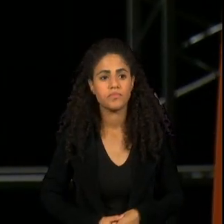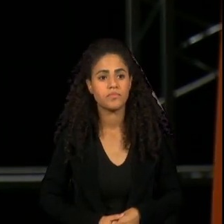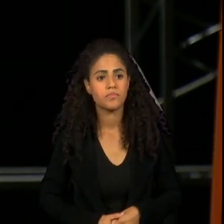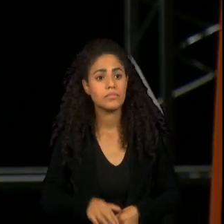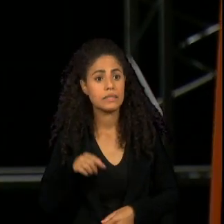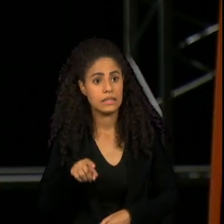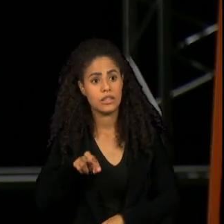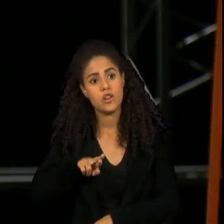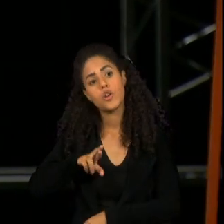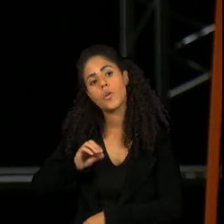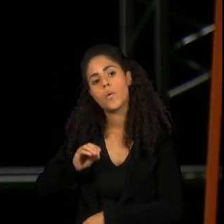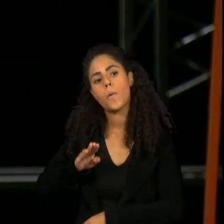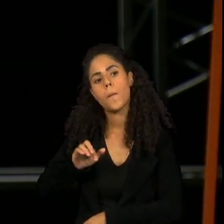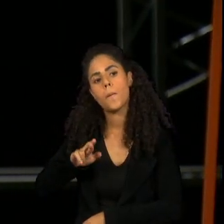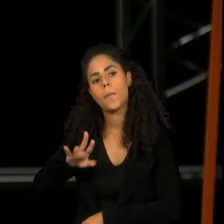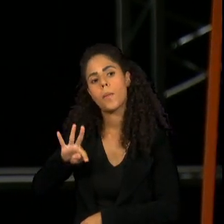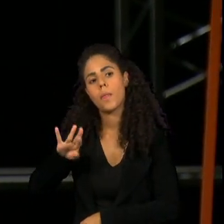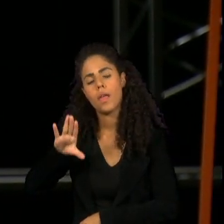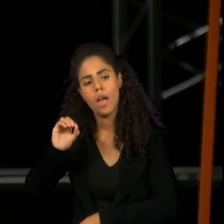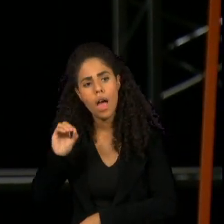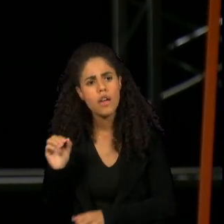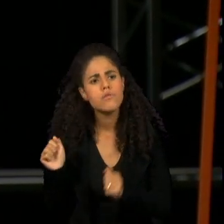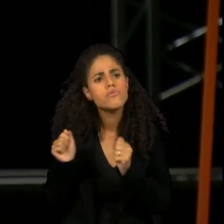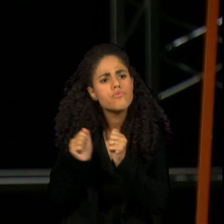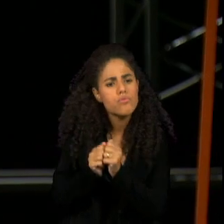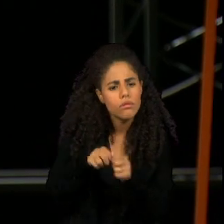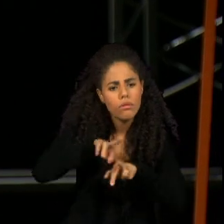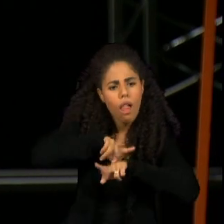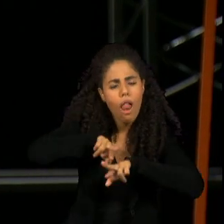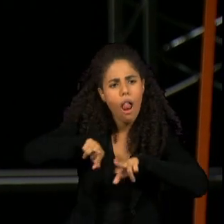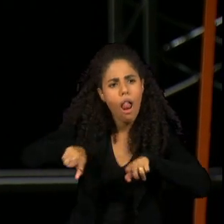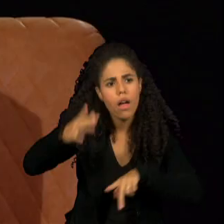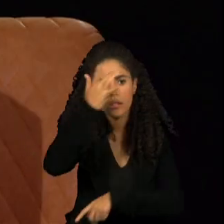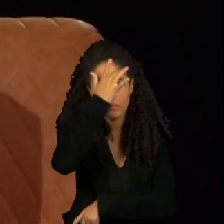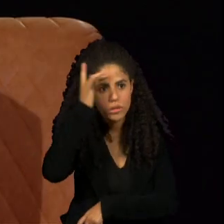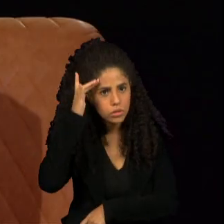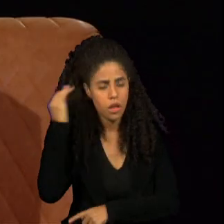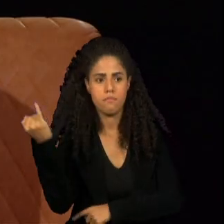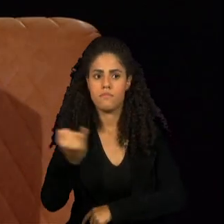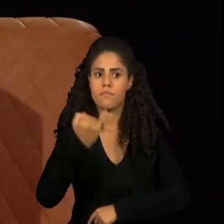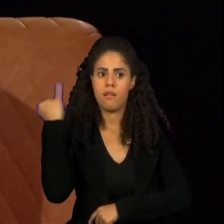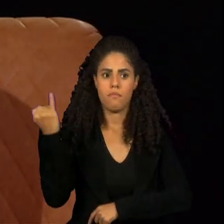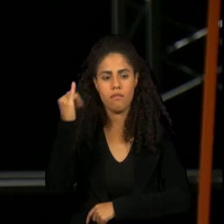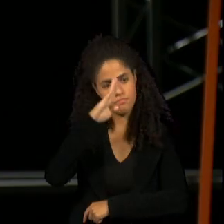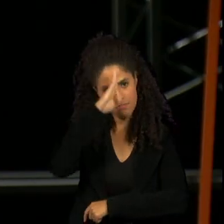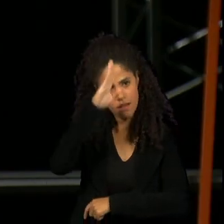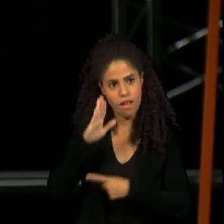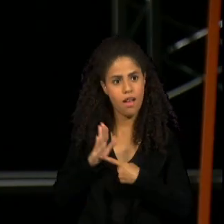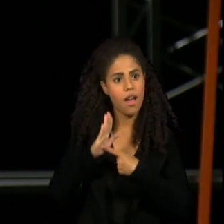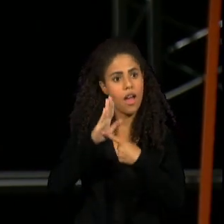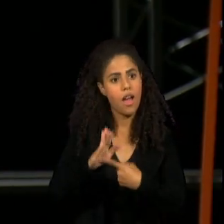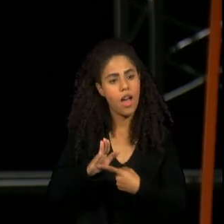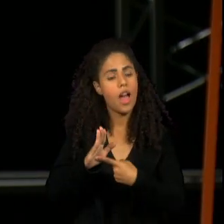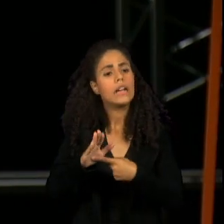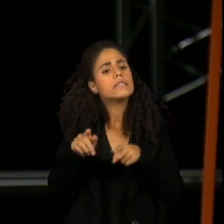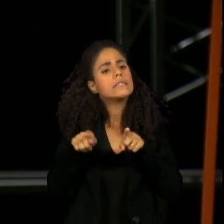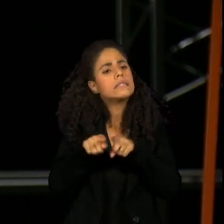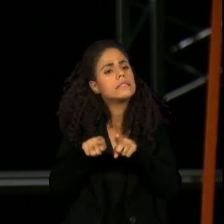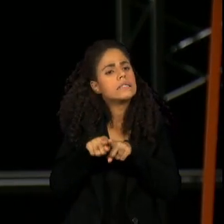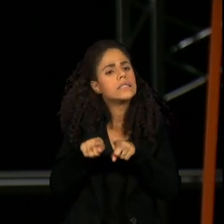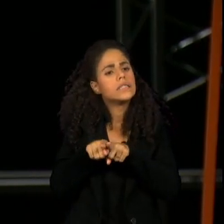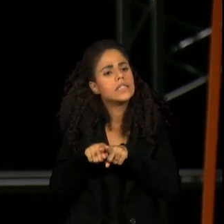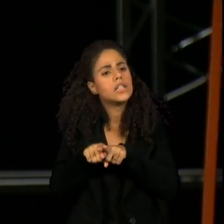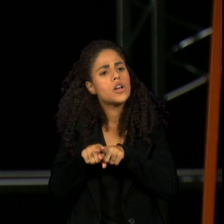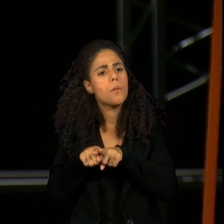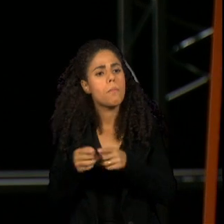Roberto Pires, O Assalto ao Trem Pagador, do Roberto Farias, 2 filmes importantes. Muito. E aí aparece o Joaquim Pedro de Andrade com O